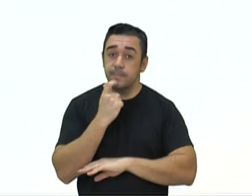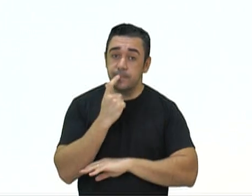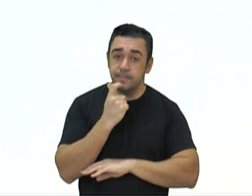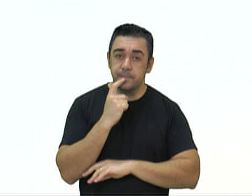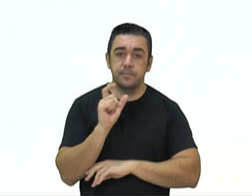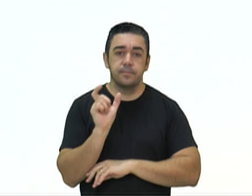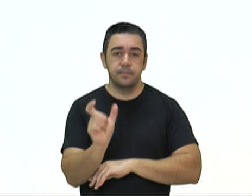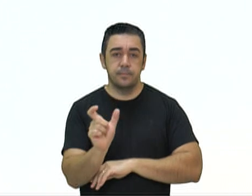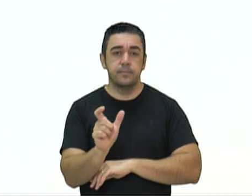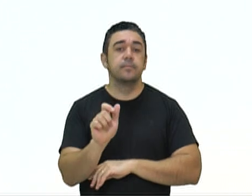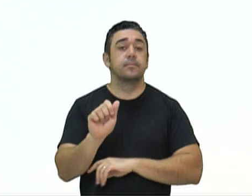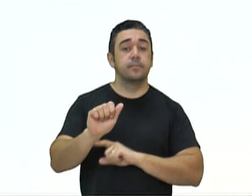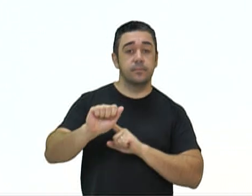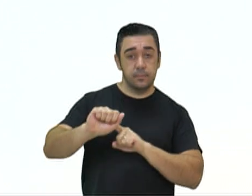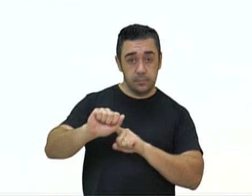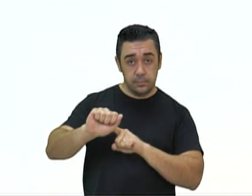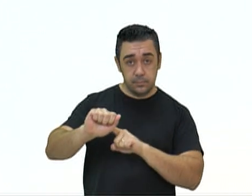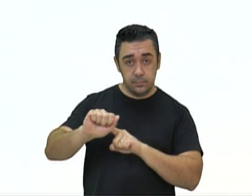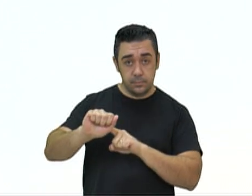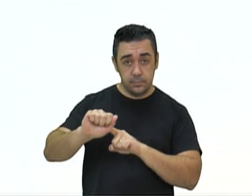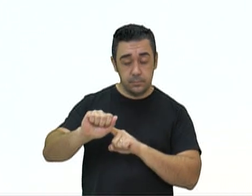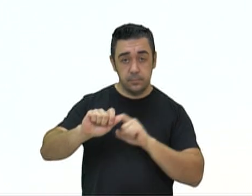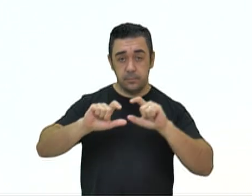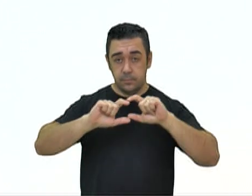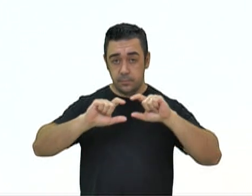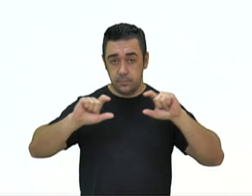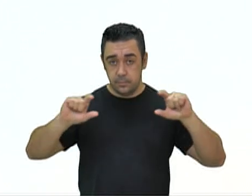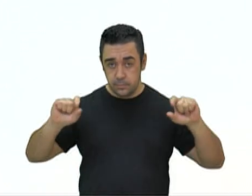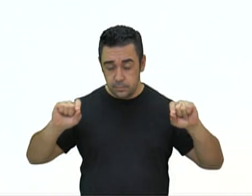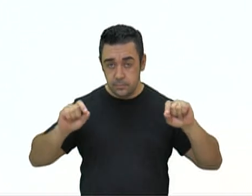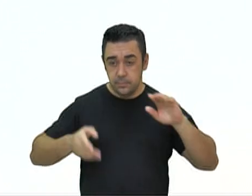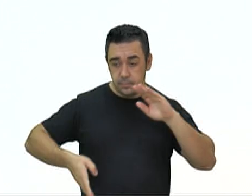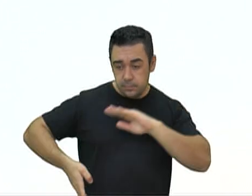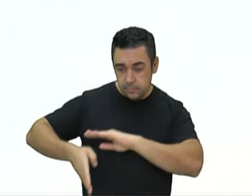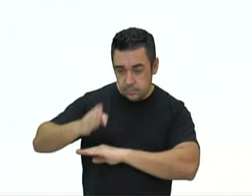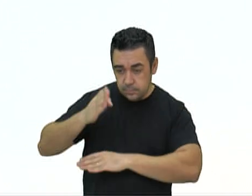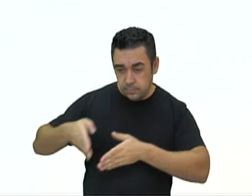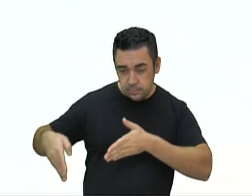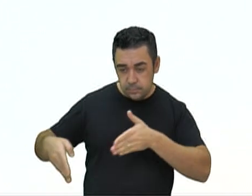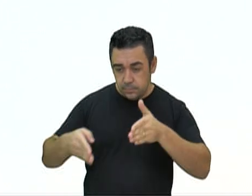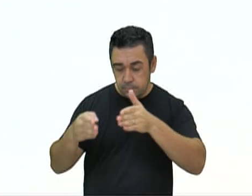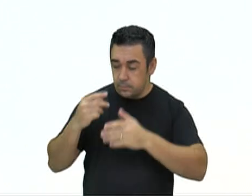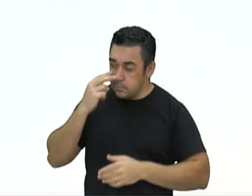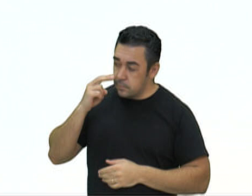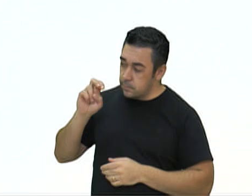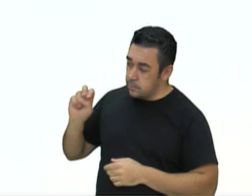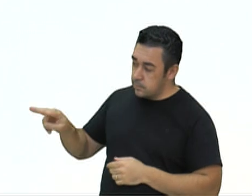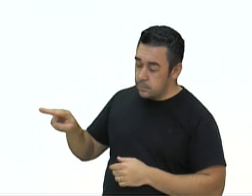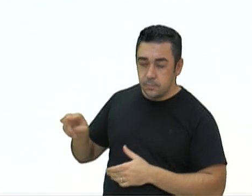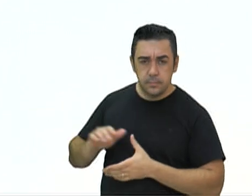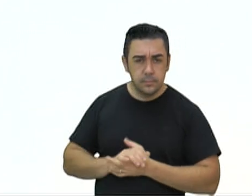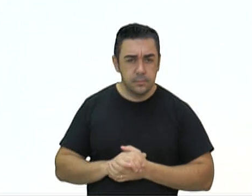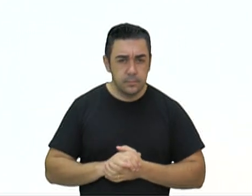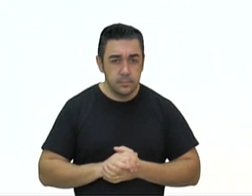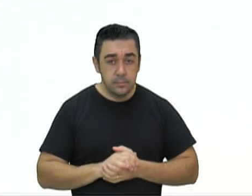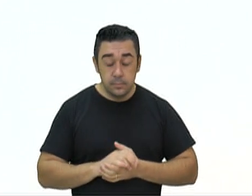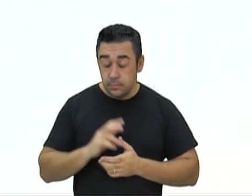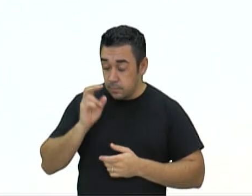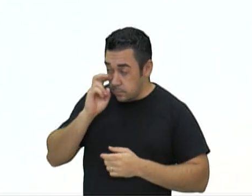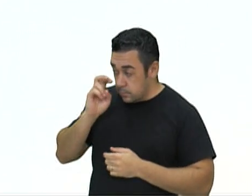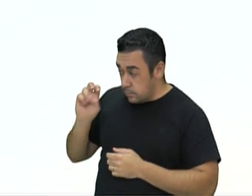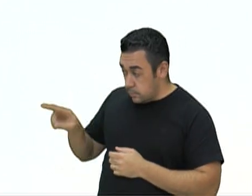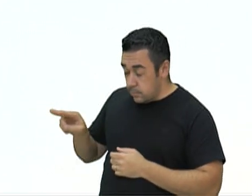a palavra a, né? Na frase ali, quem passa pela estrada e a vê na varanda. O verbo ver pode